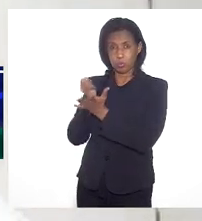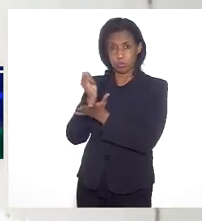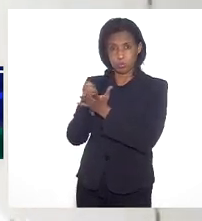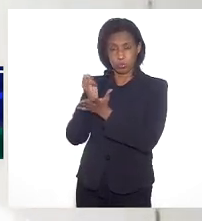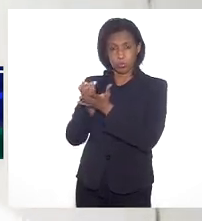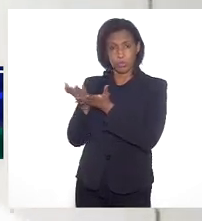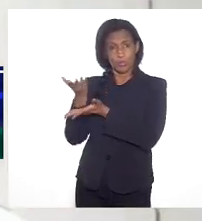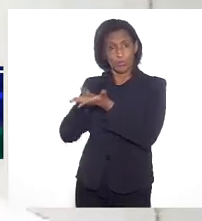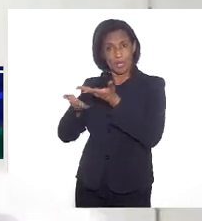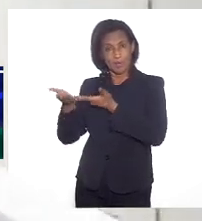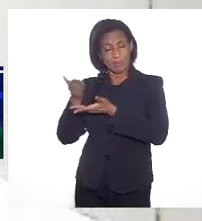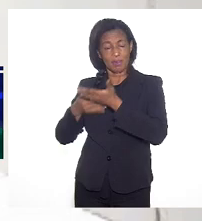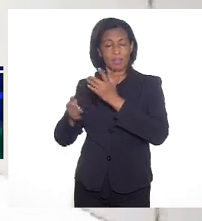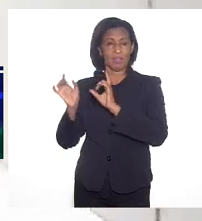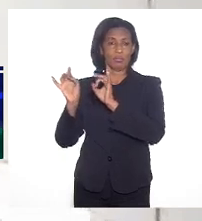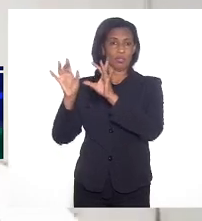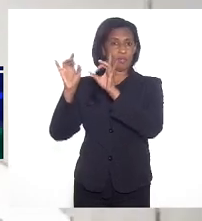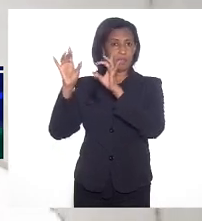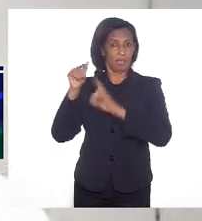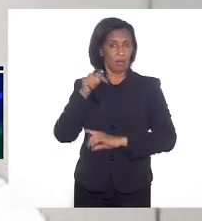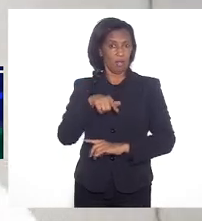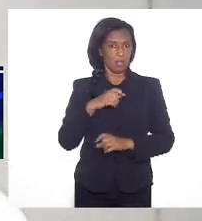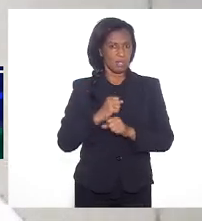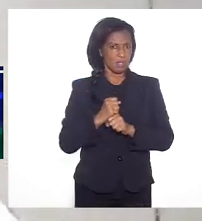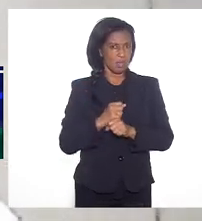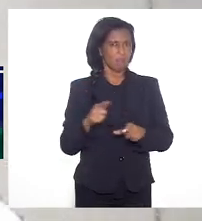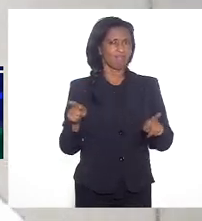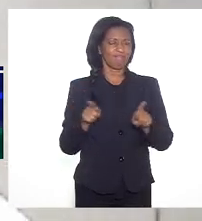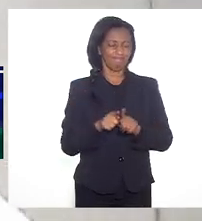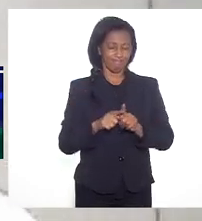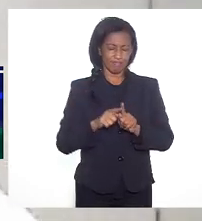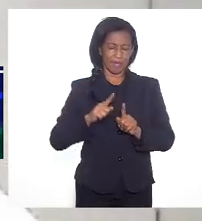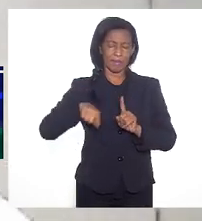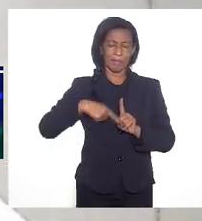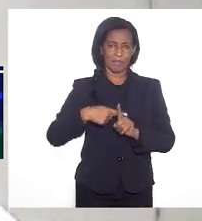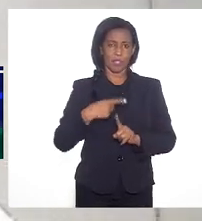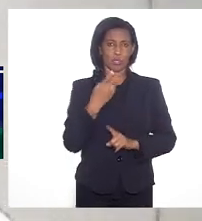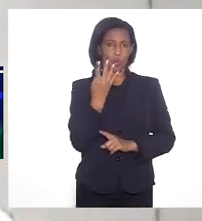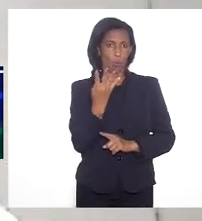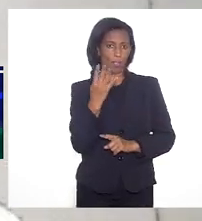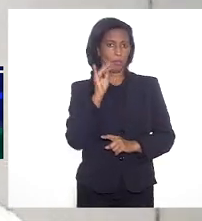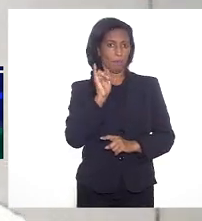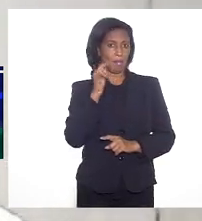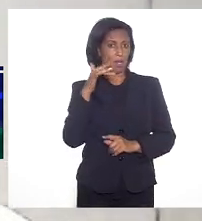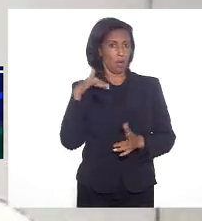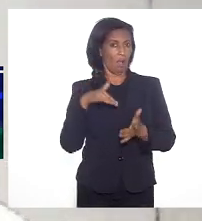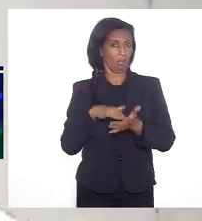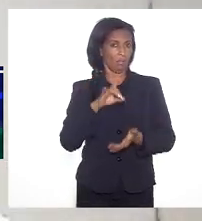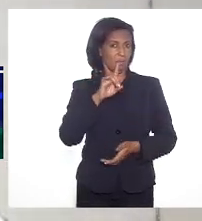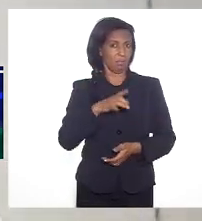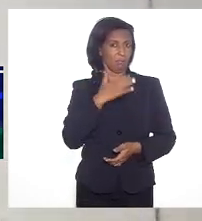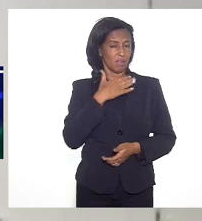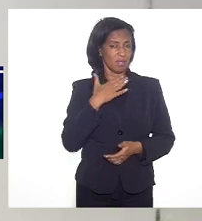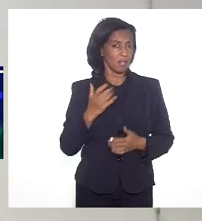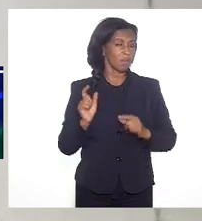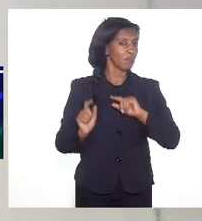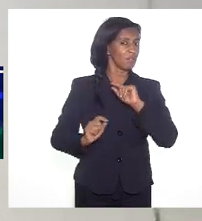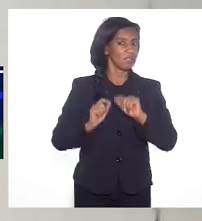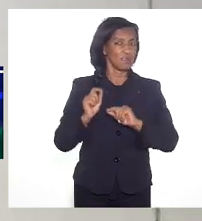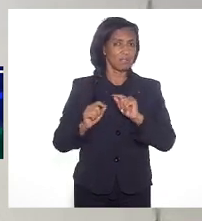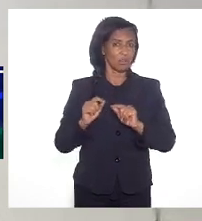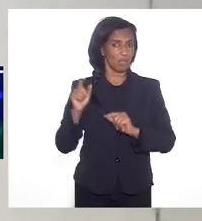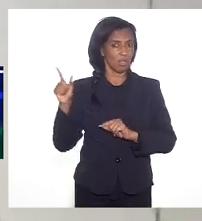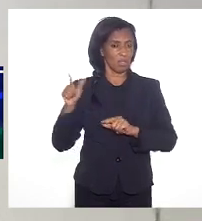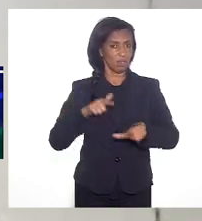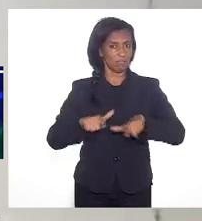e participações especiais esse ano provavelmente pagaremos mais 4 bilhões até o final do ano isso significa o que? que aquelas